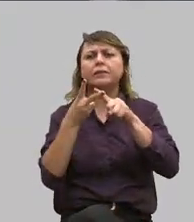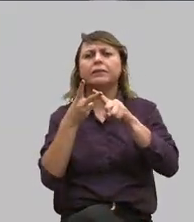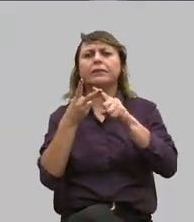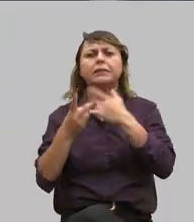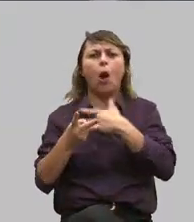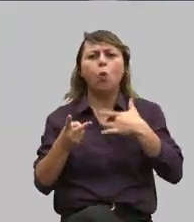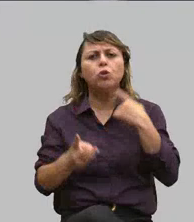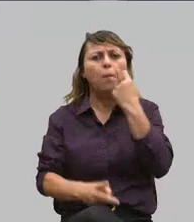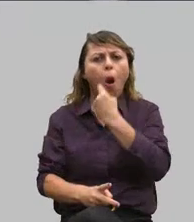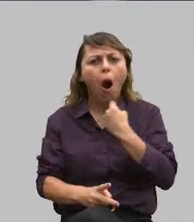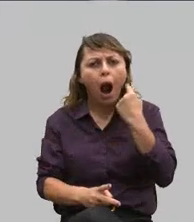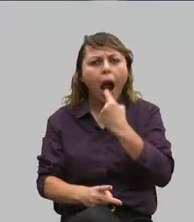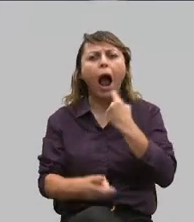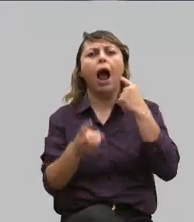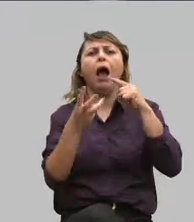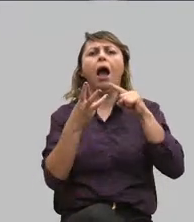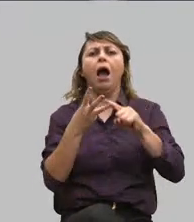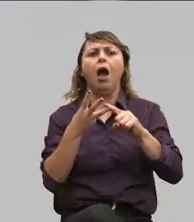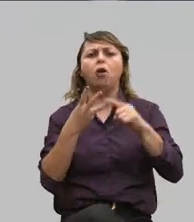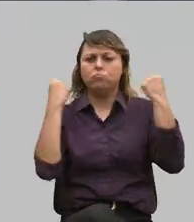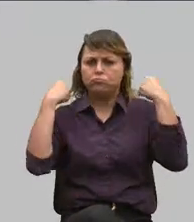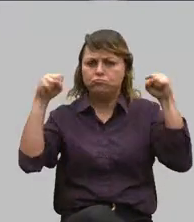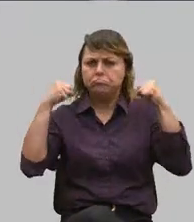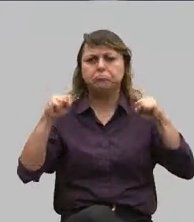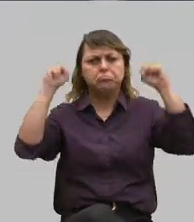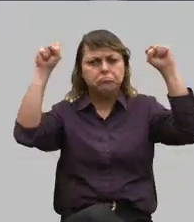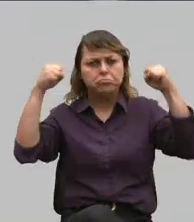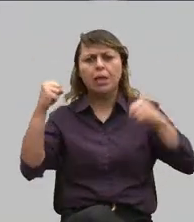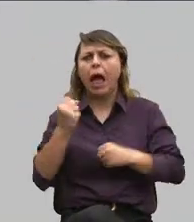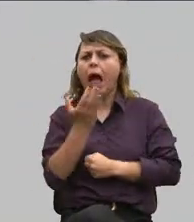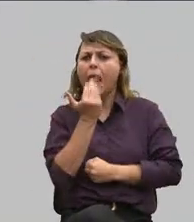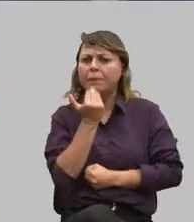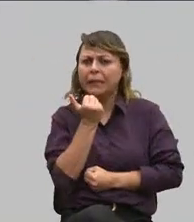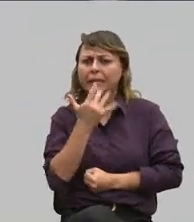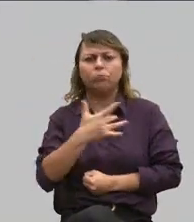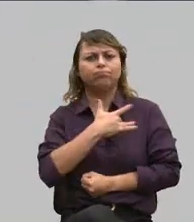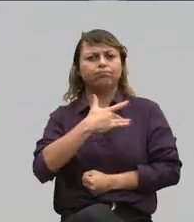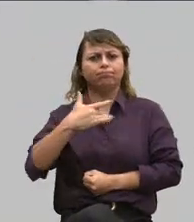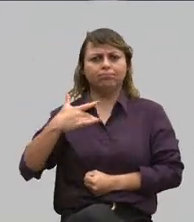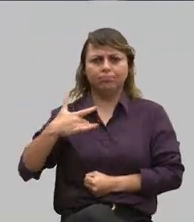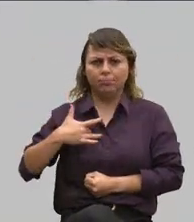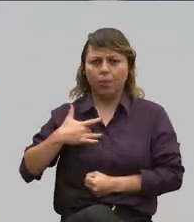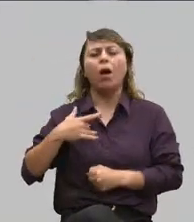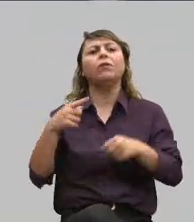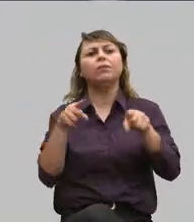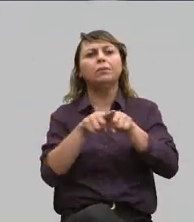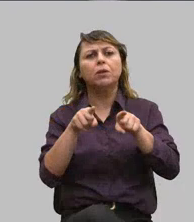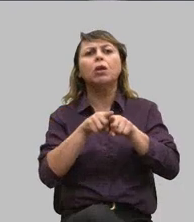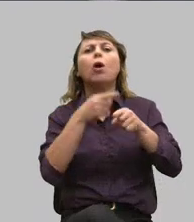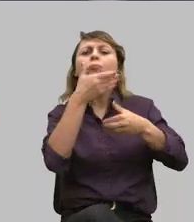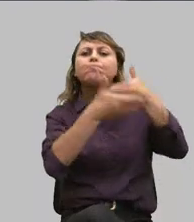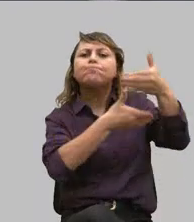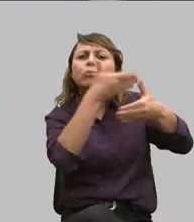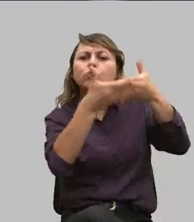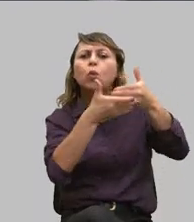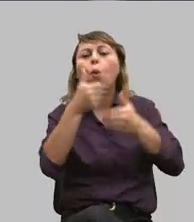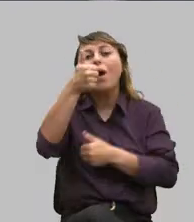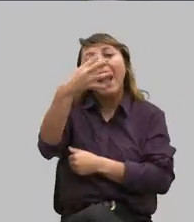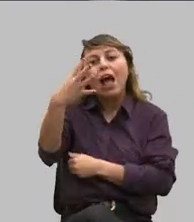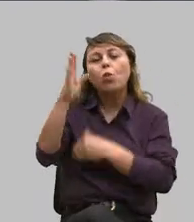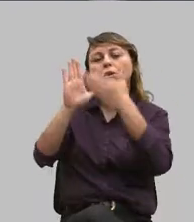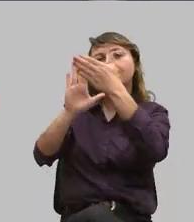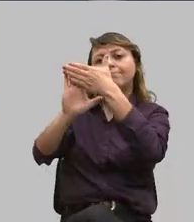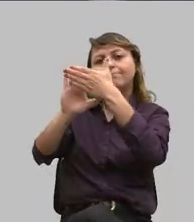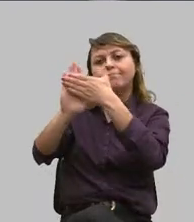eh promoção da atividade física alimentação saudável Então hoje o programa trabalha com 14 ações